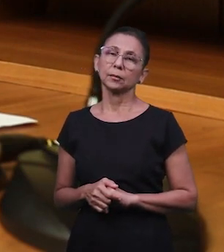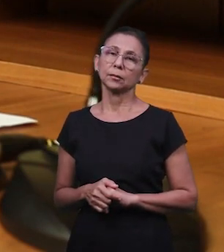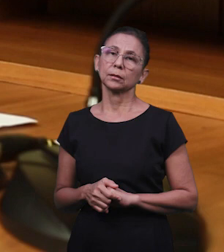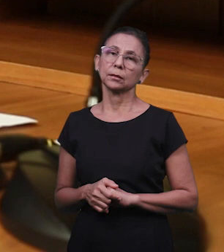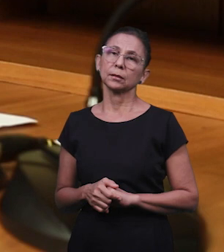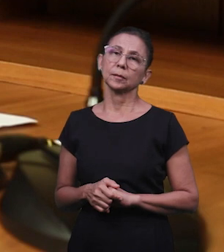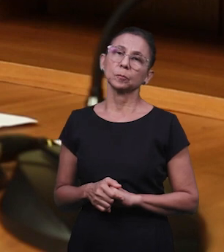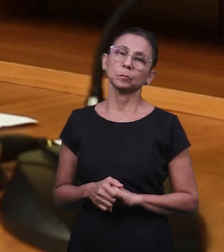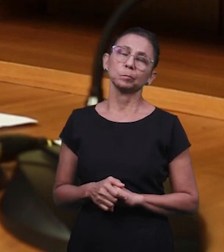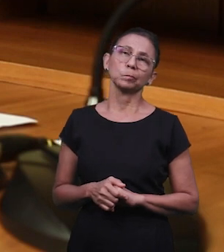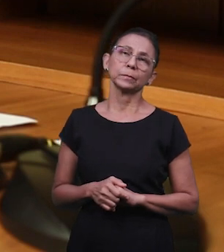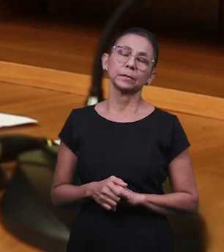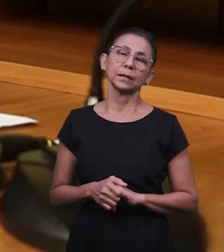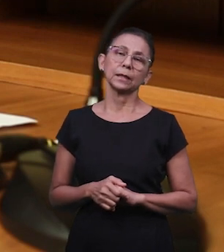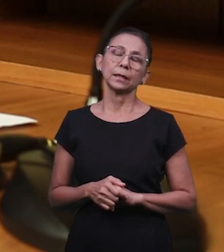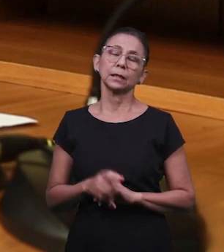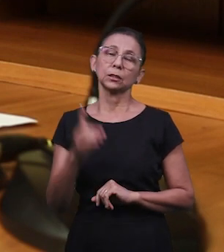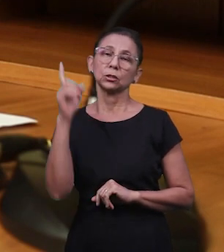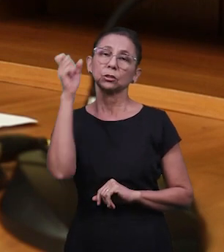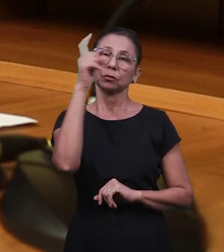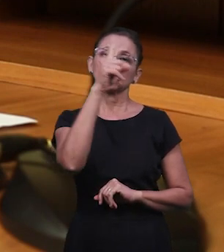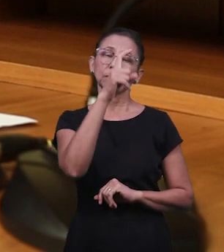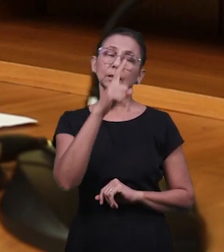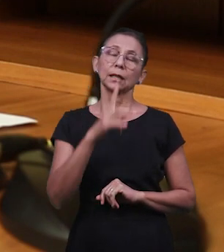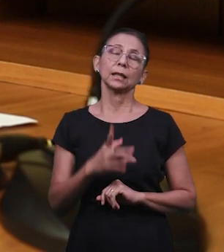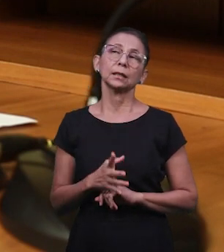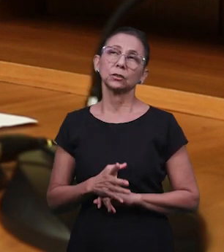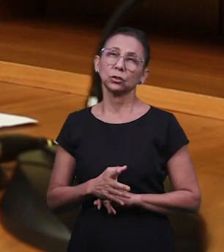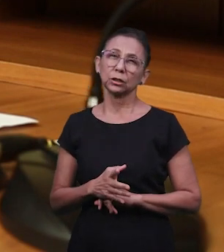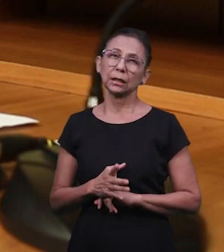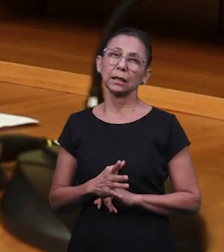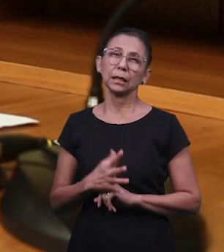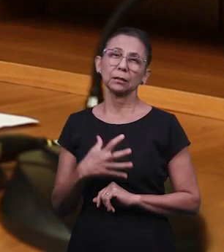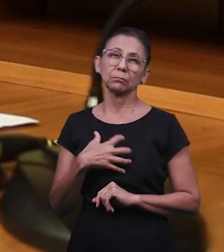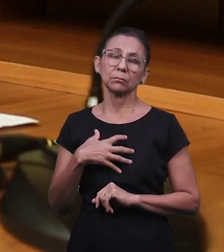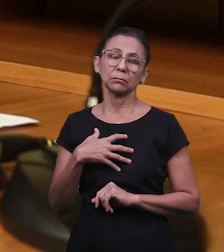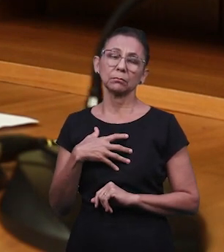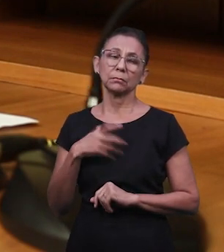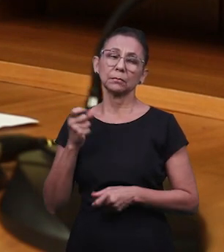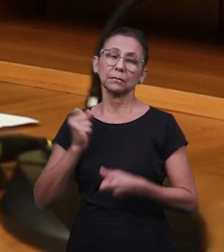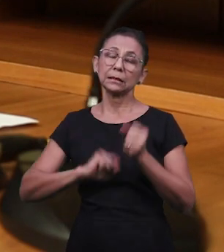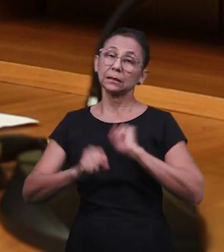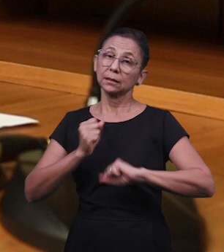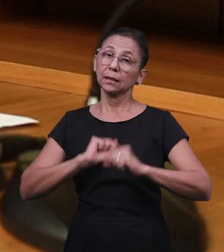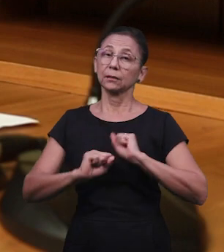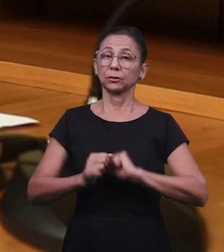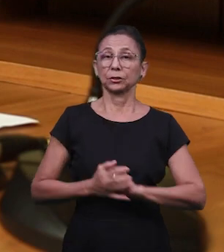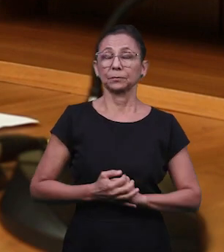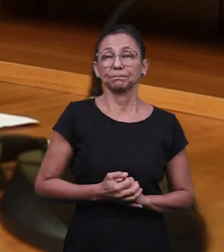E, assim, em última análise, a ansiedade é uma crise de fé.